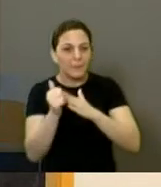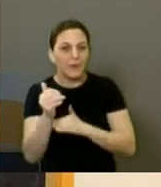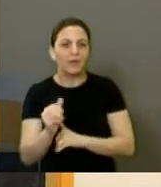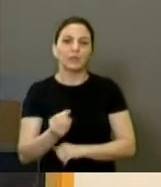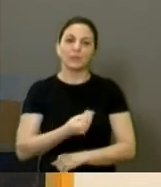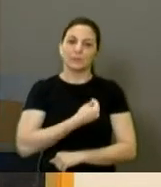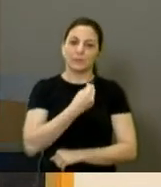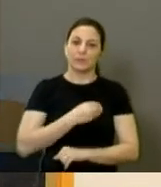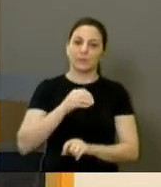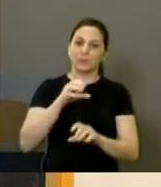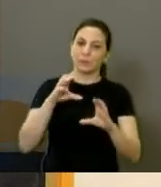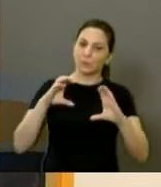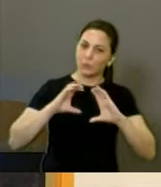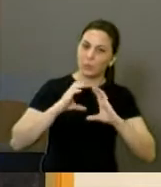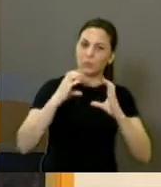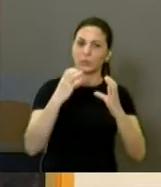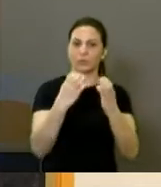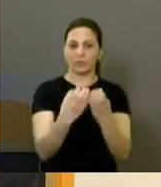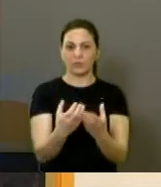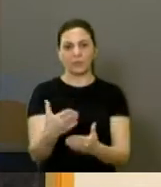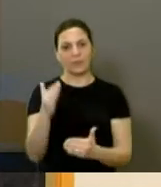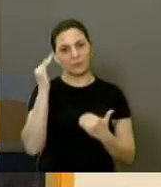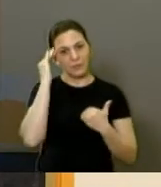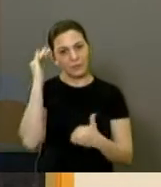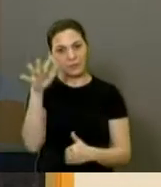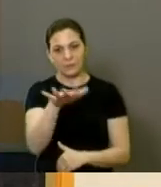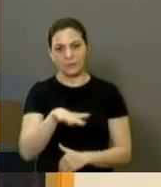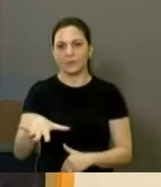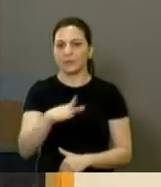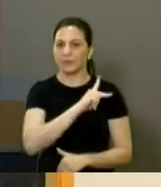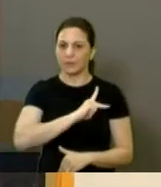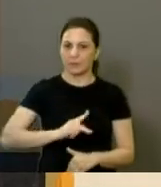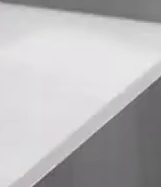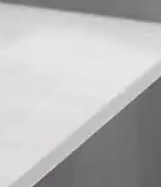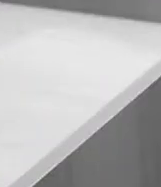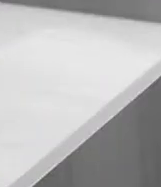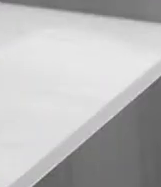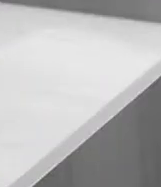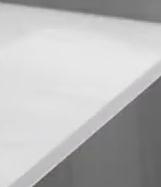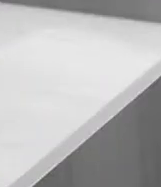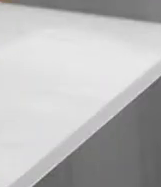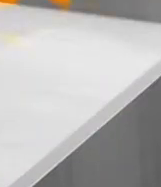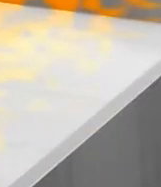Então, quero agradecer por esse espaço. Obrigada, presidente. Boa noite a todos.